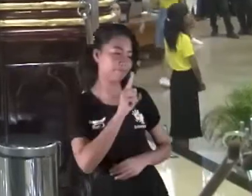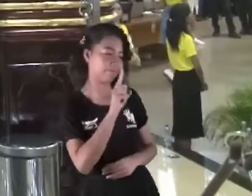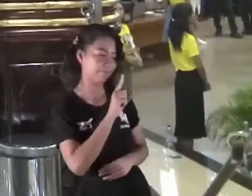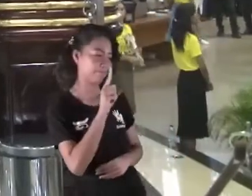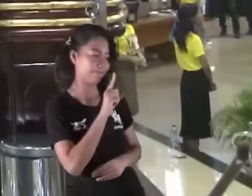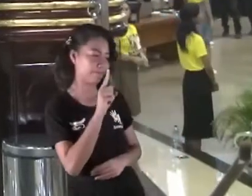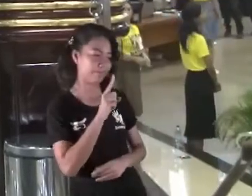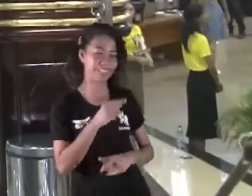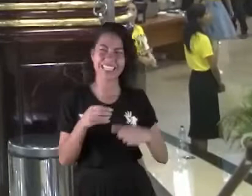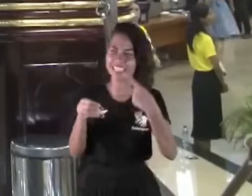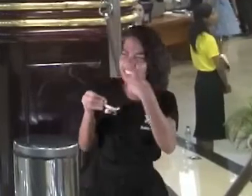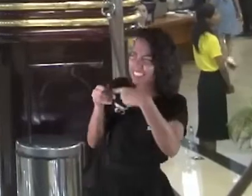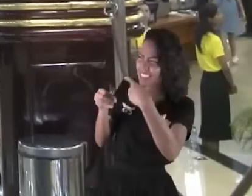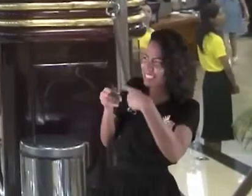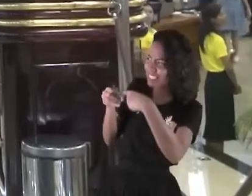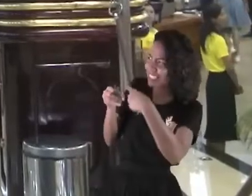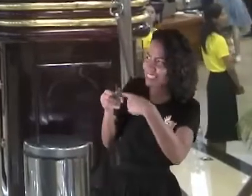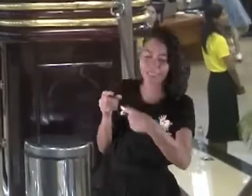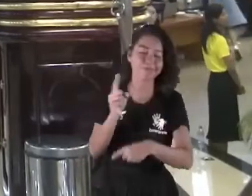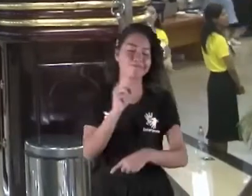Na cidade? Também não.